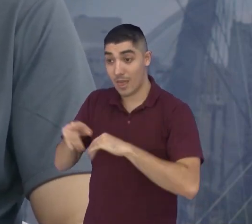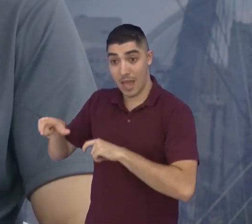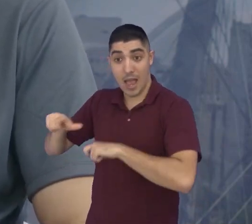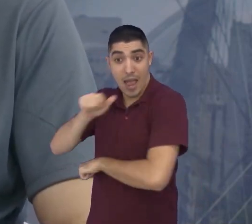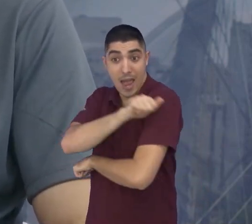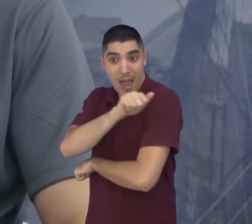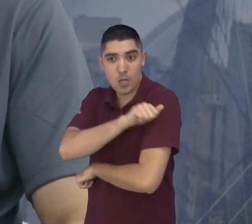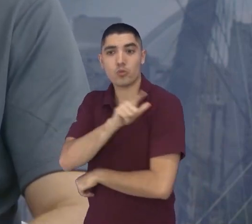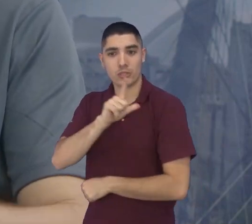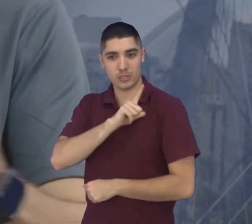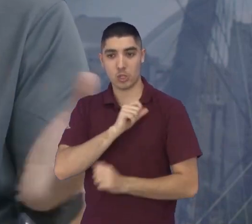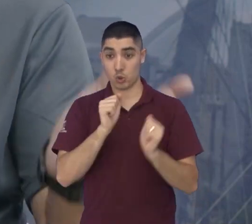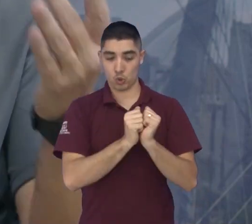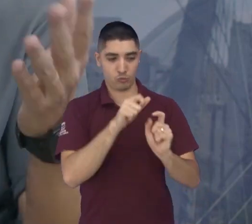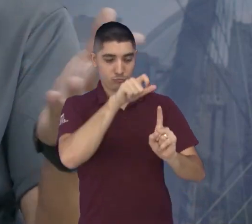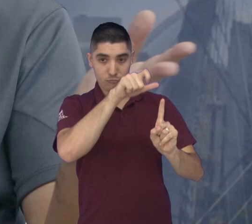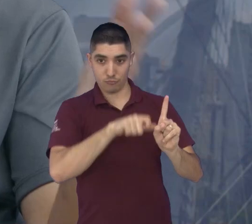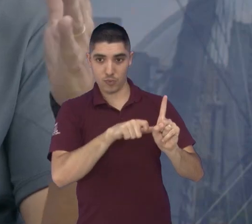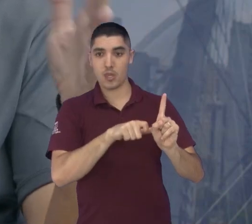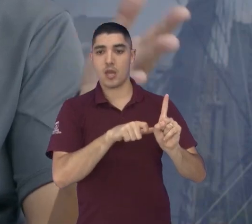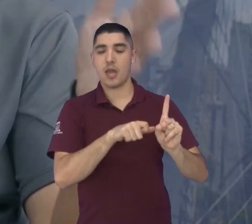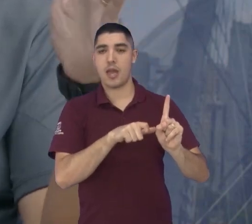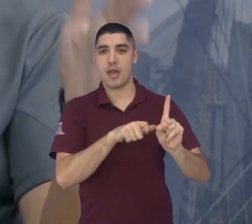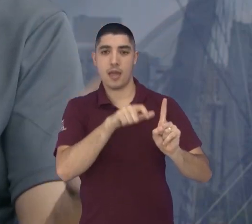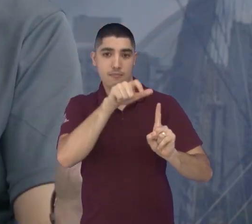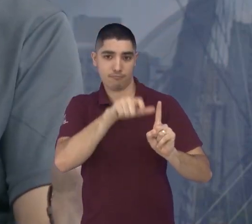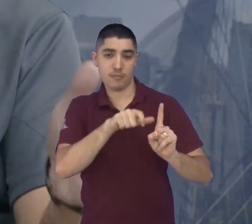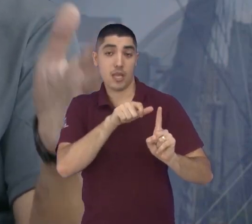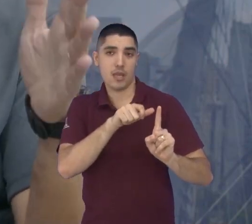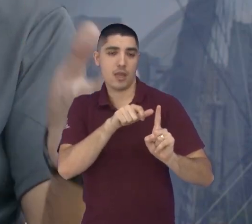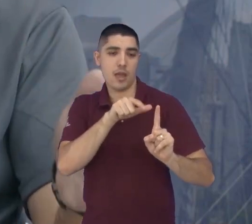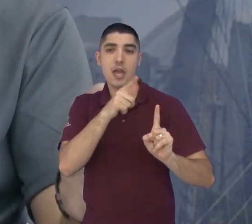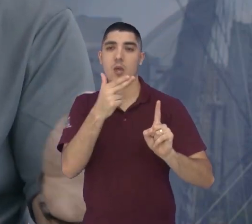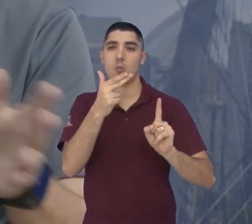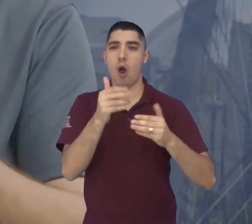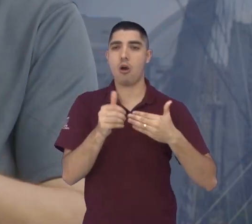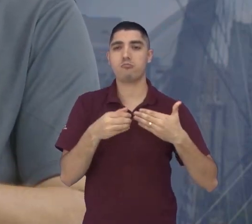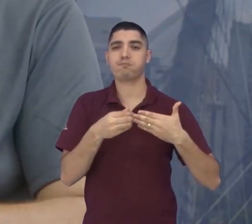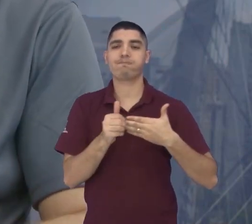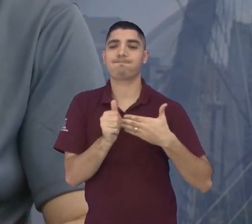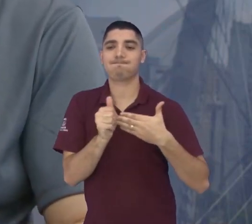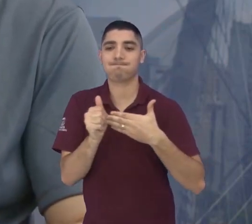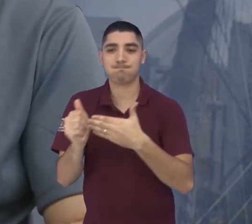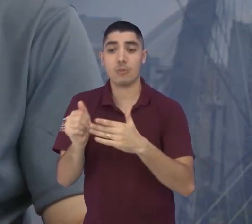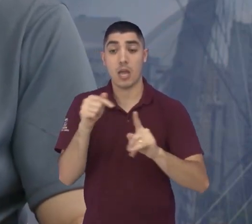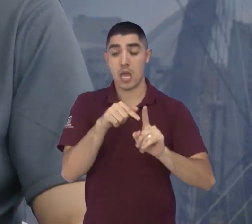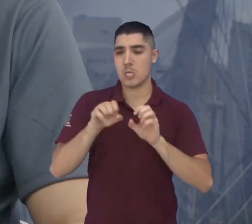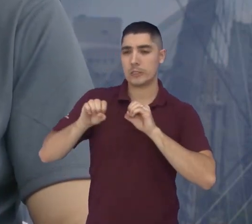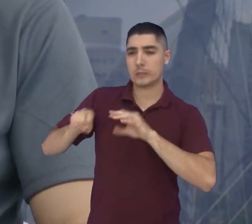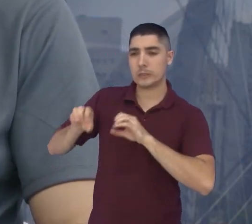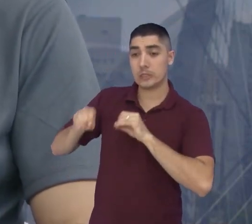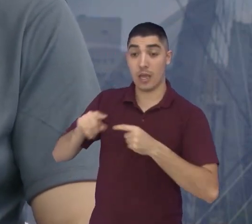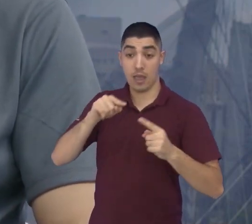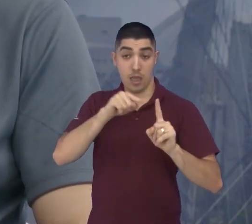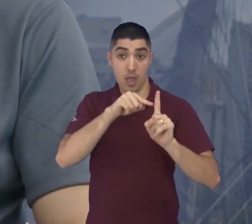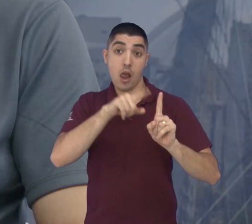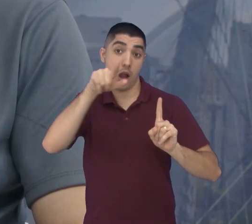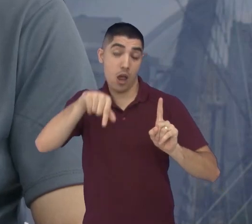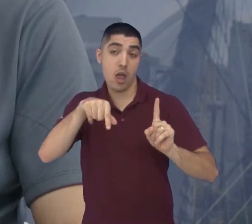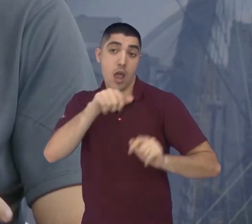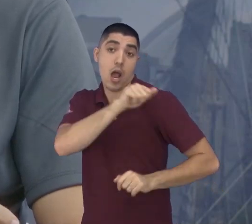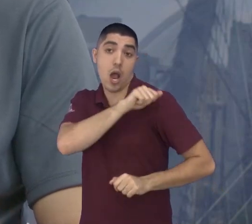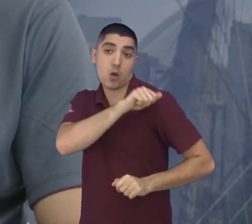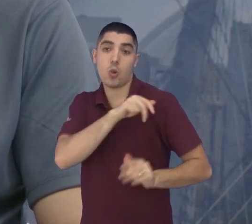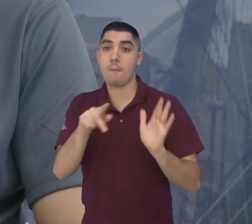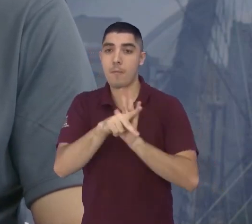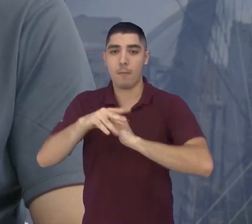tínhamos monitores, eram estudantes de arquitetura e história, e